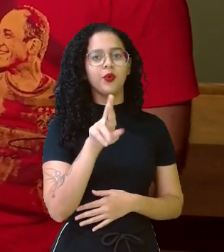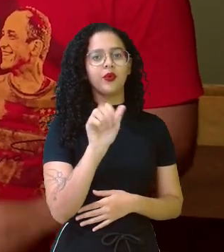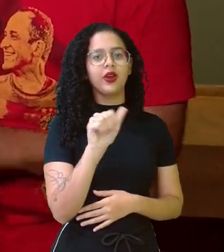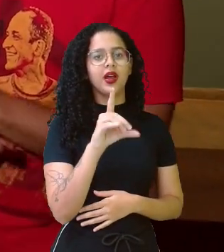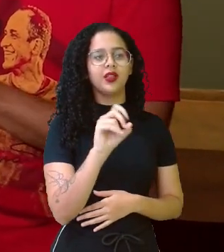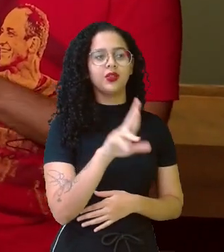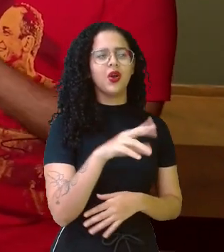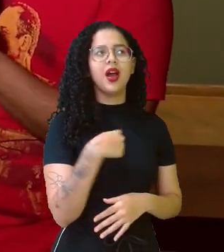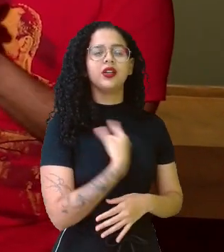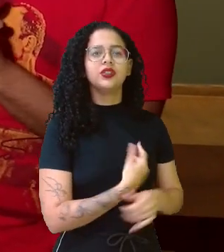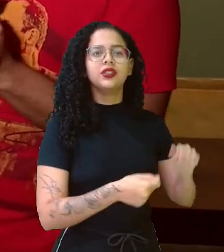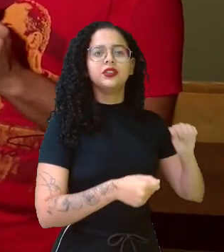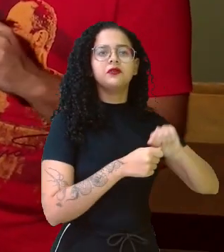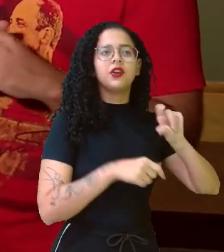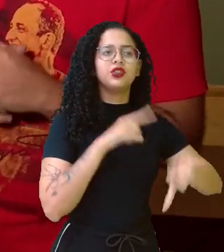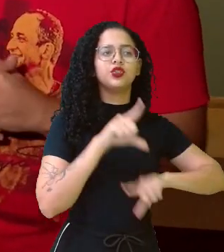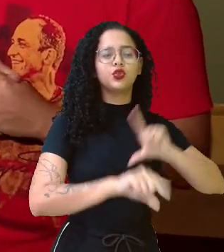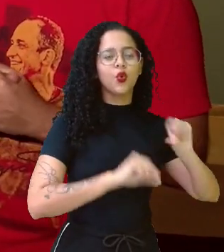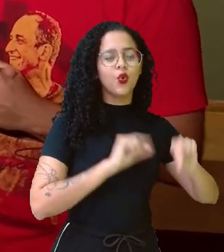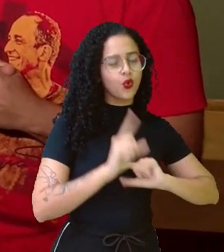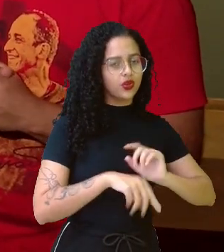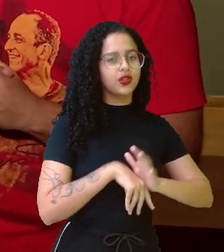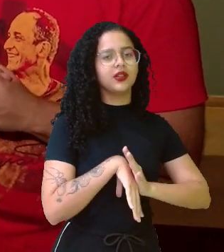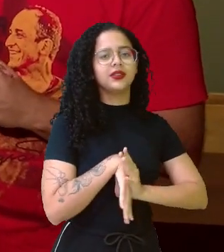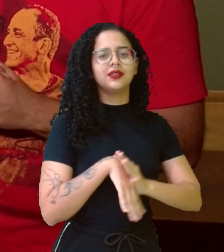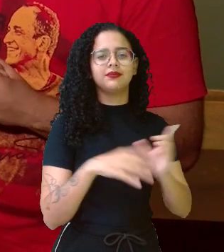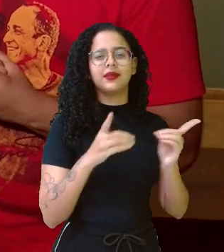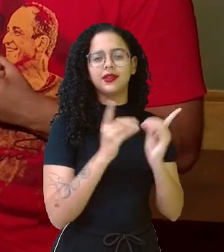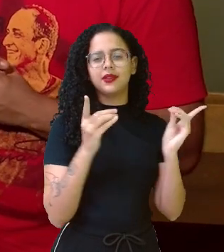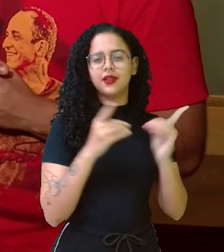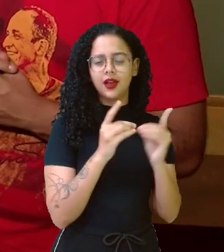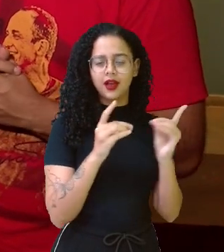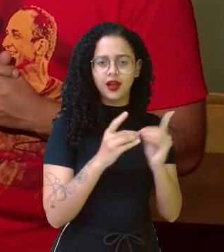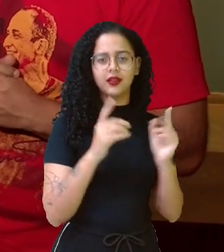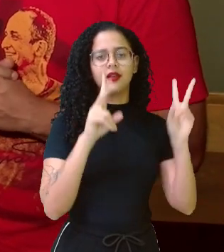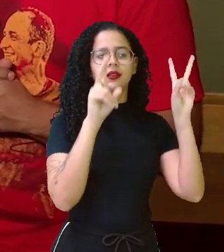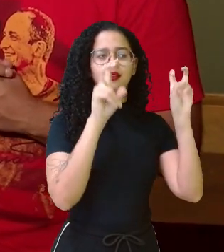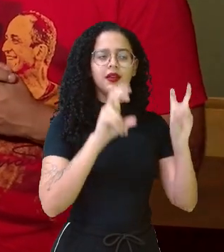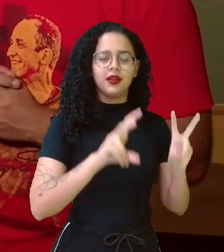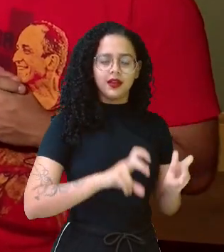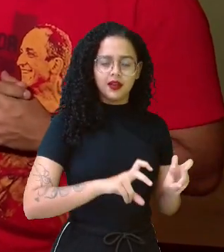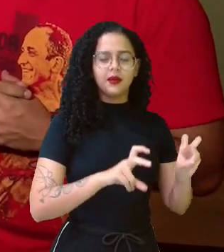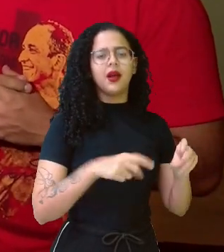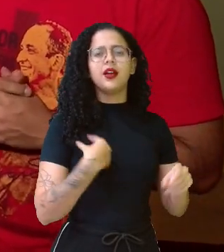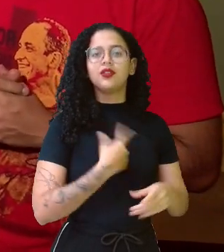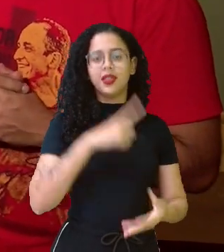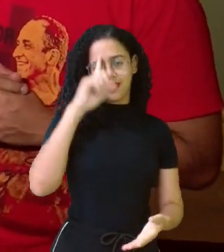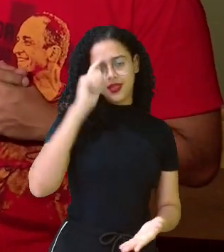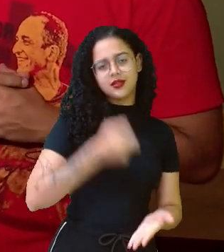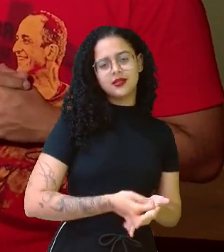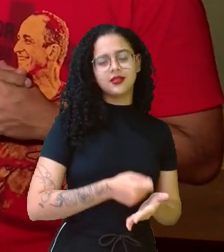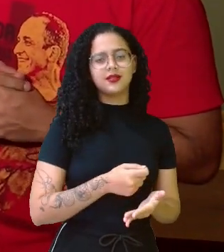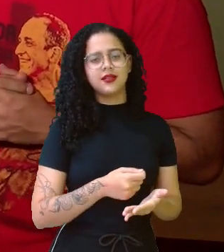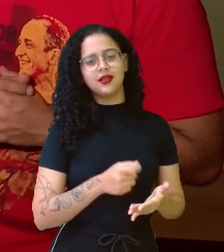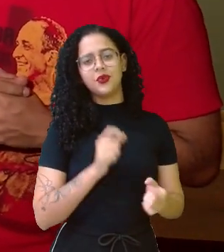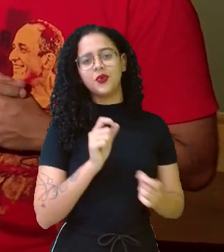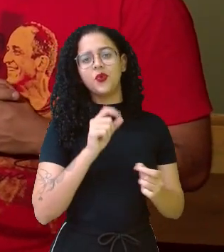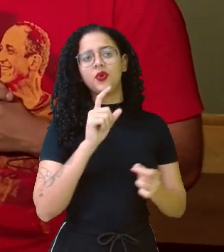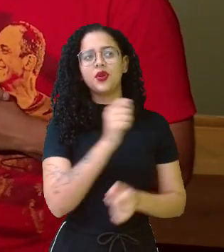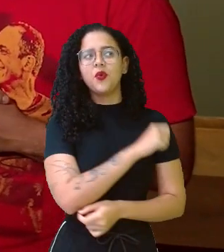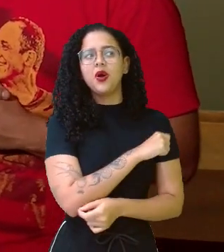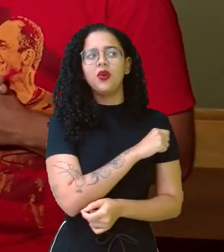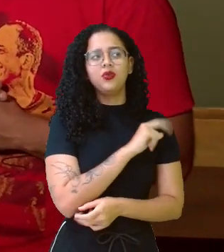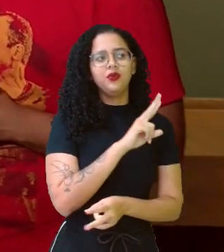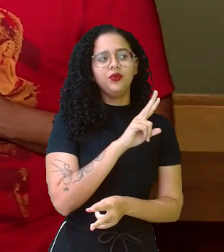gente faz escolhas didáticas, né? Escolhas de temáticas. A gente decide, de certa forma, o que, que o aluno